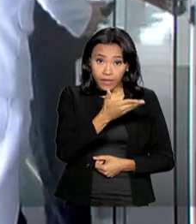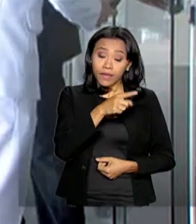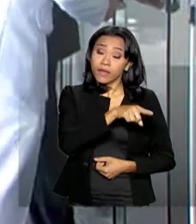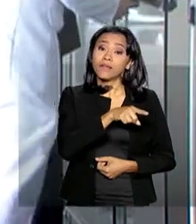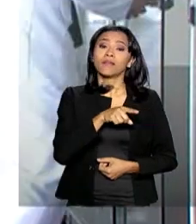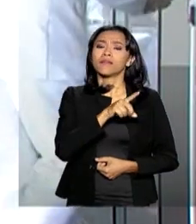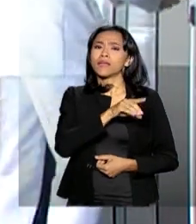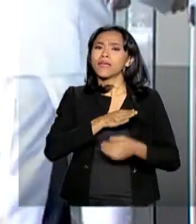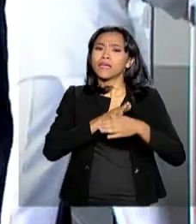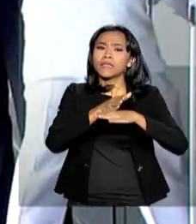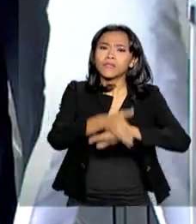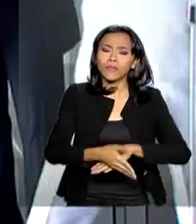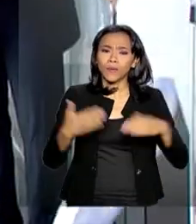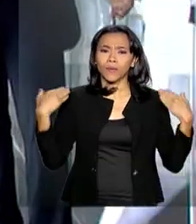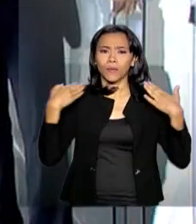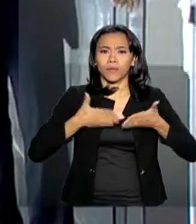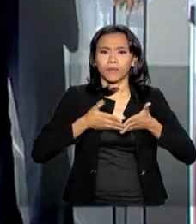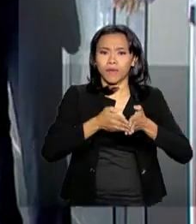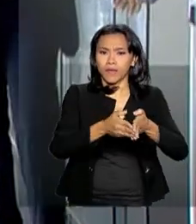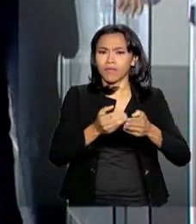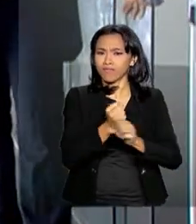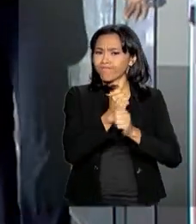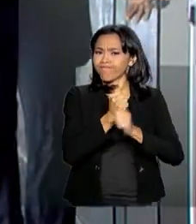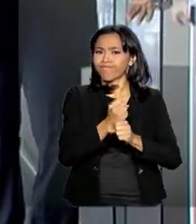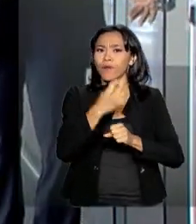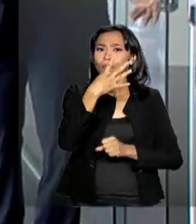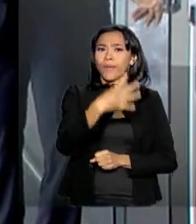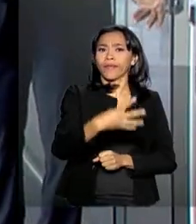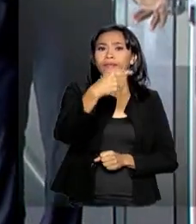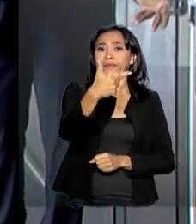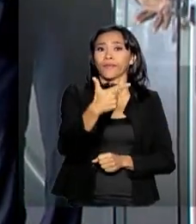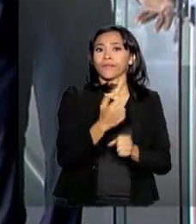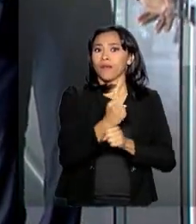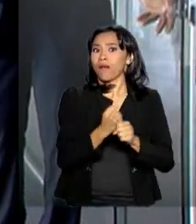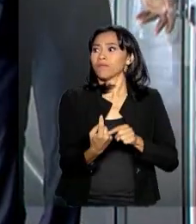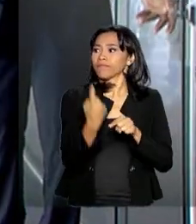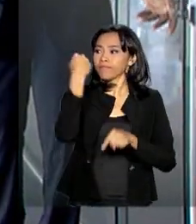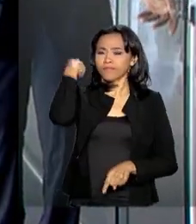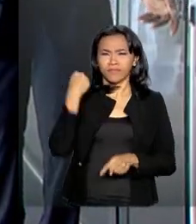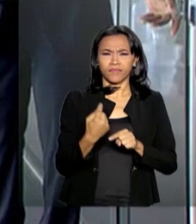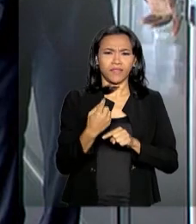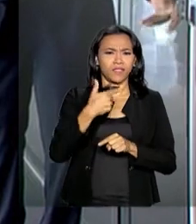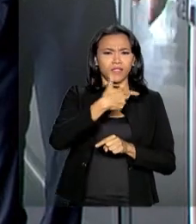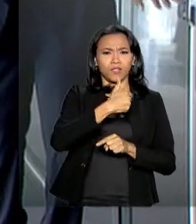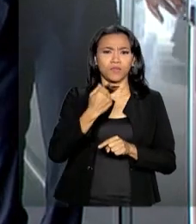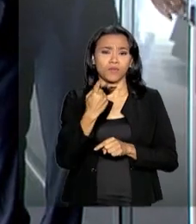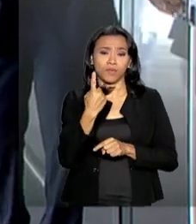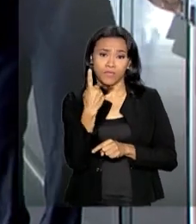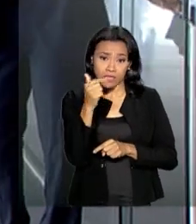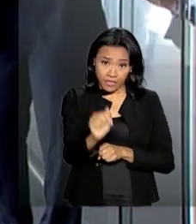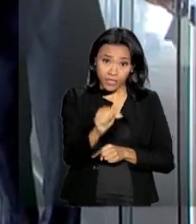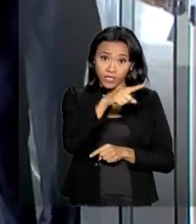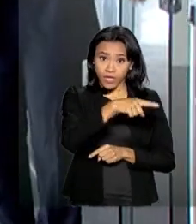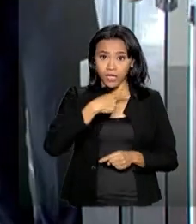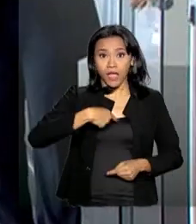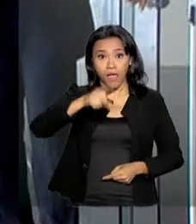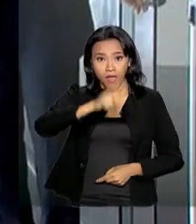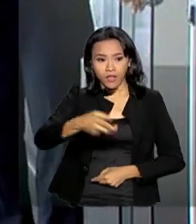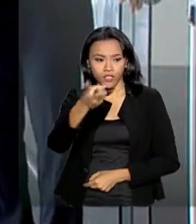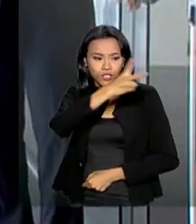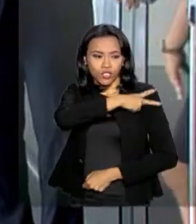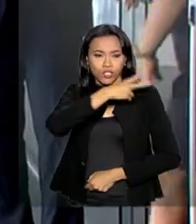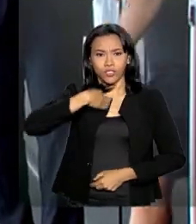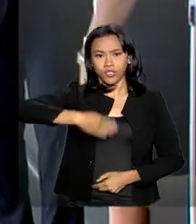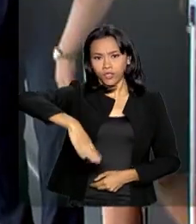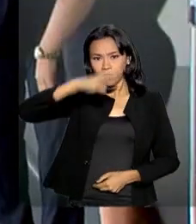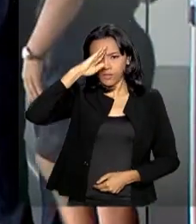Ilkes ingressou na Marinha há 42 anos. Desde 2017, ele ocupava o cargo de chefe do